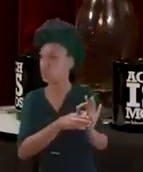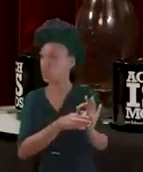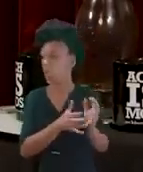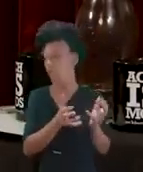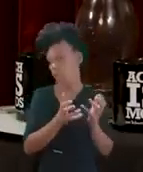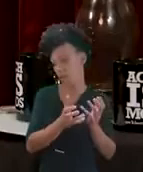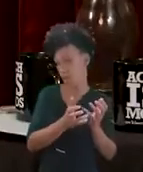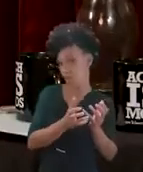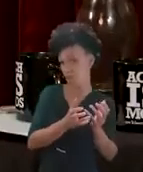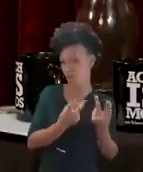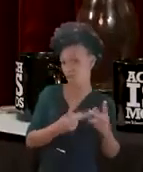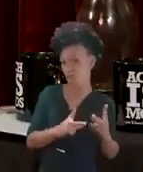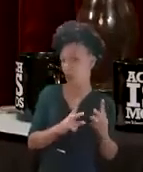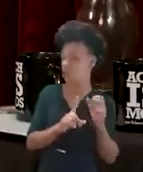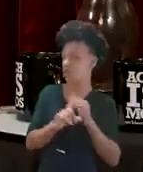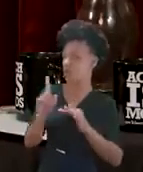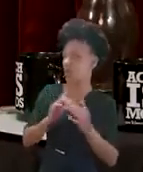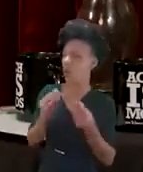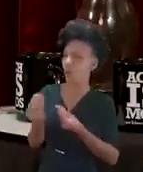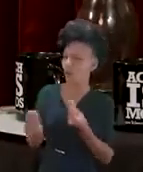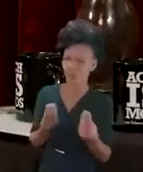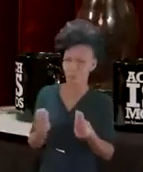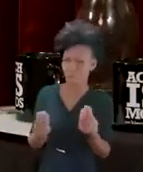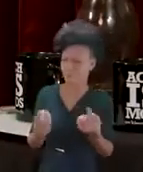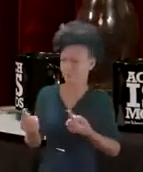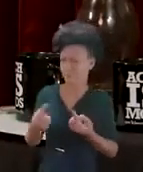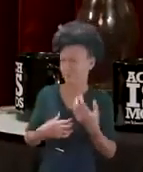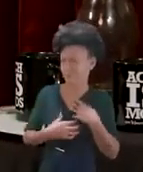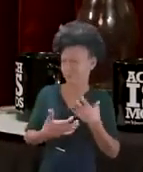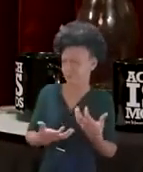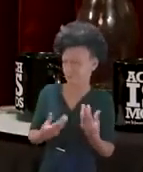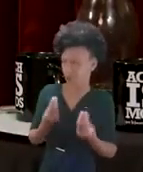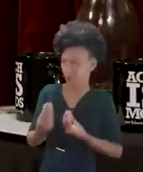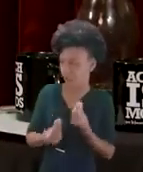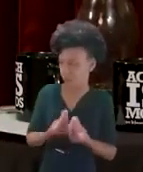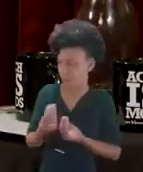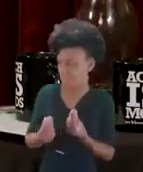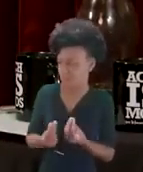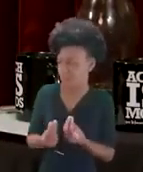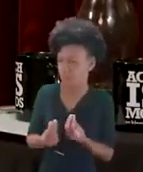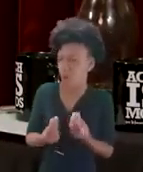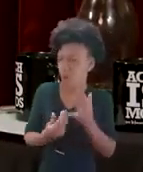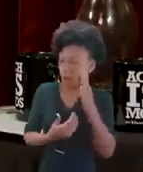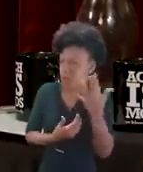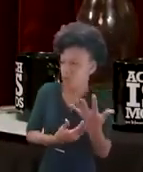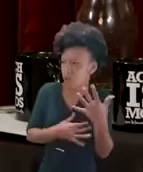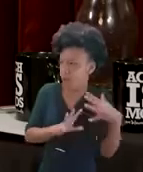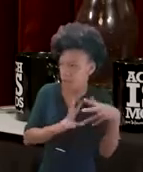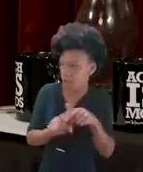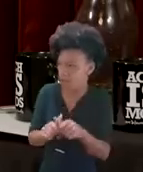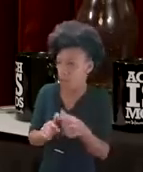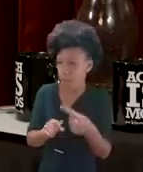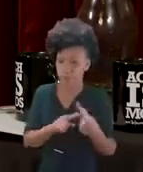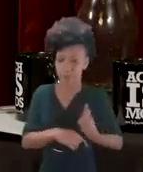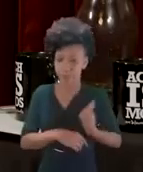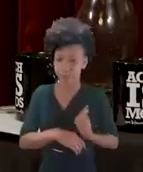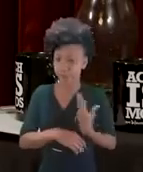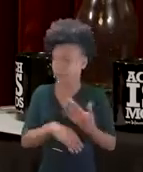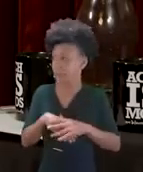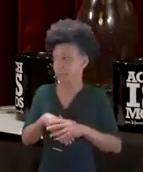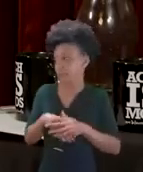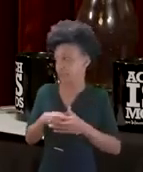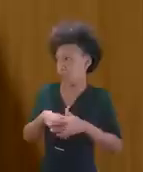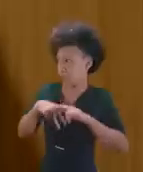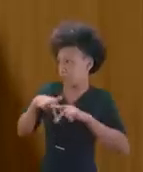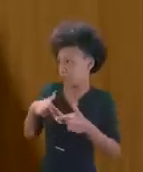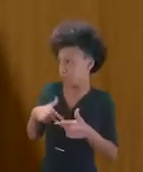social eu quero que isso então olha como é que fica essa esse com e como é que aqui nesse disso para todos o que a gente tá vivendo